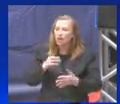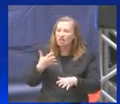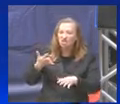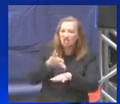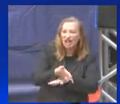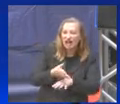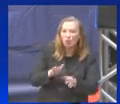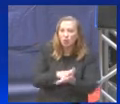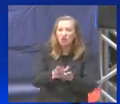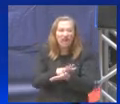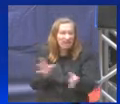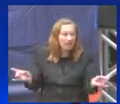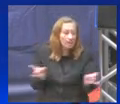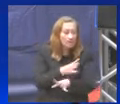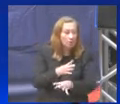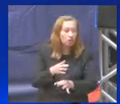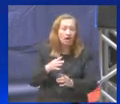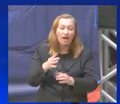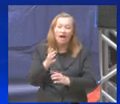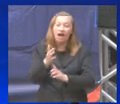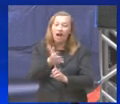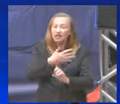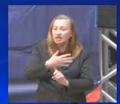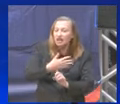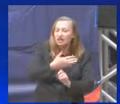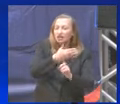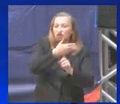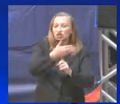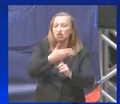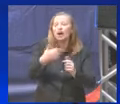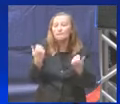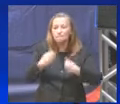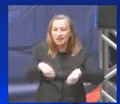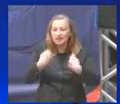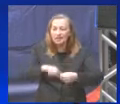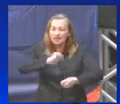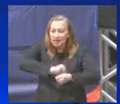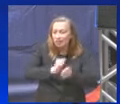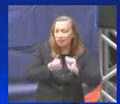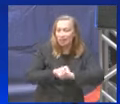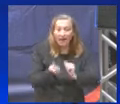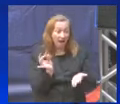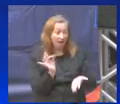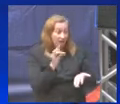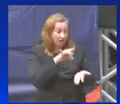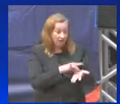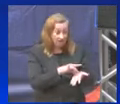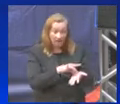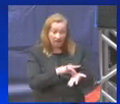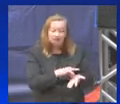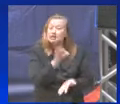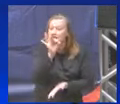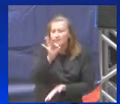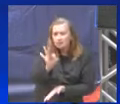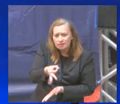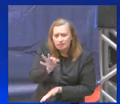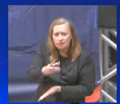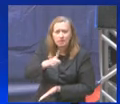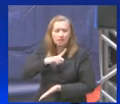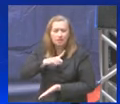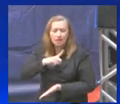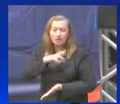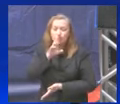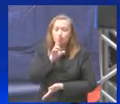nada pronto. É a tecnologia que precisa se adaptar àquela realidade. E eu tenho certeza que